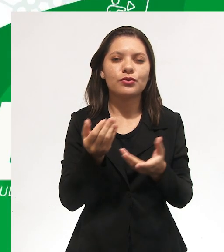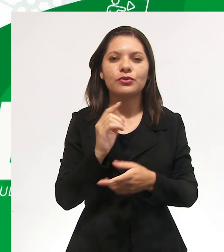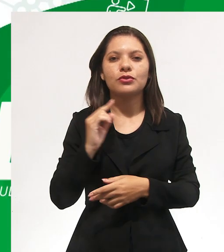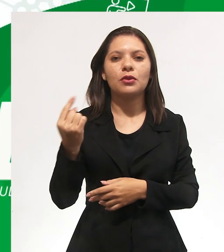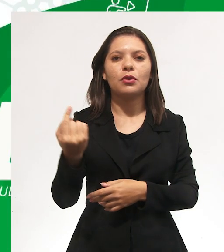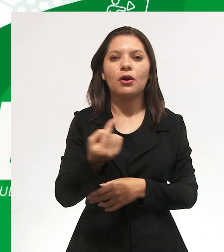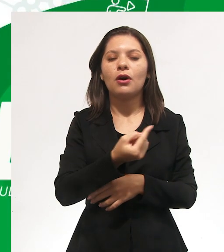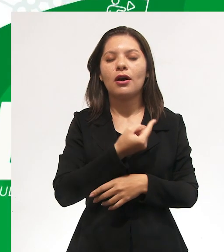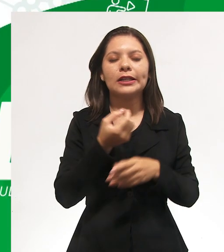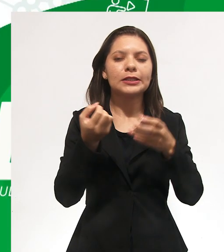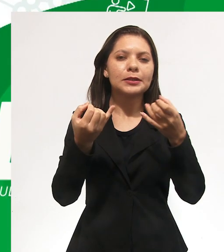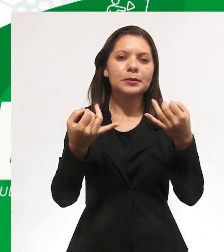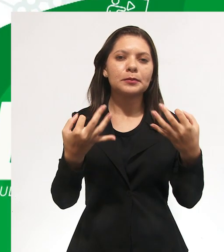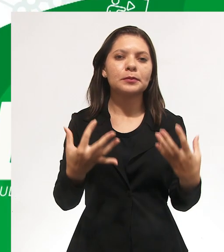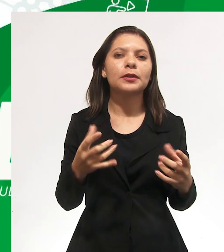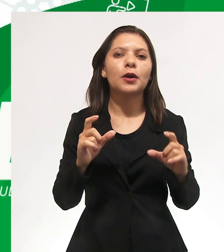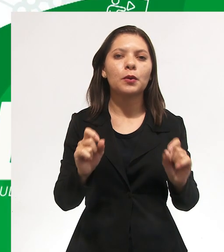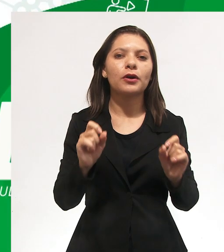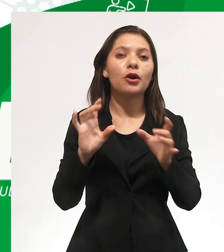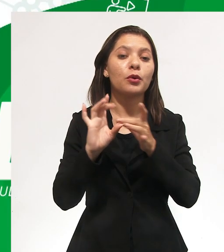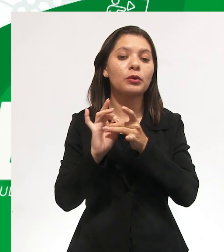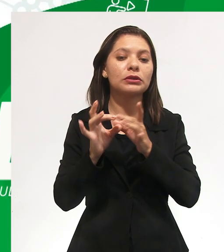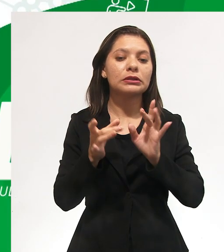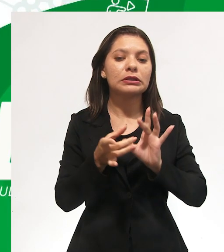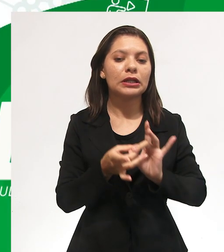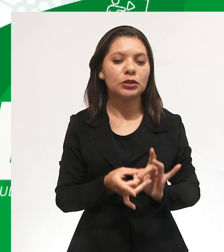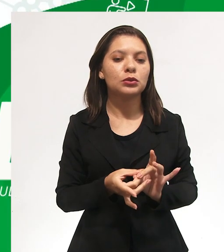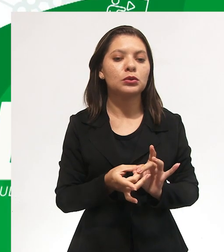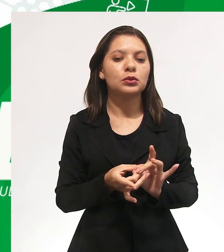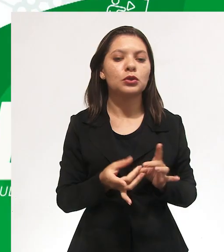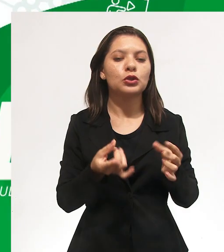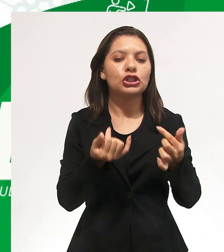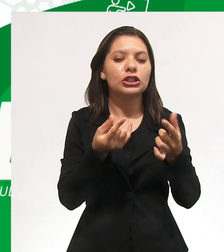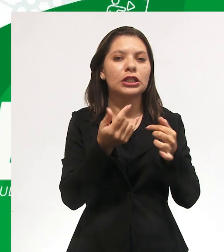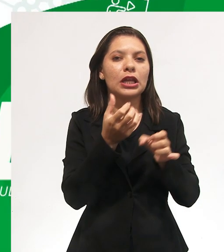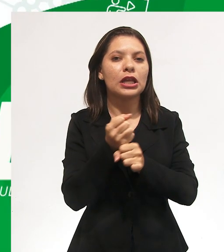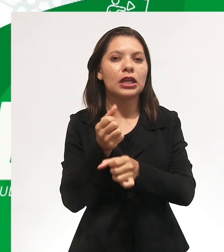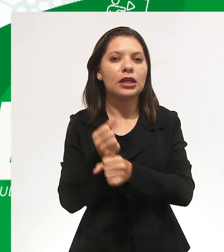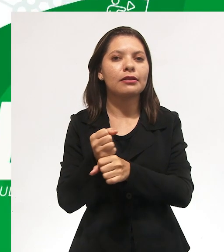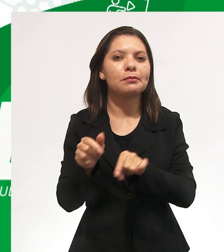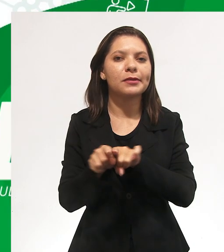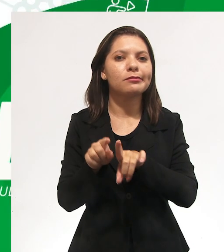o contexto das finanças e a matemática.